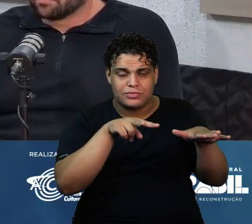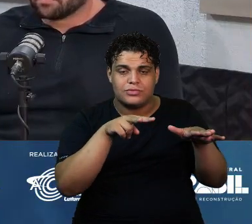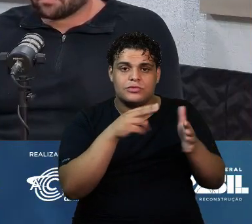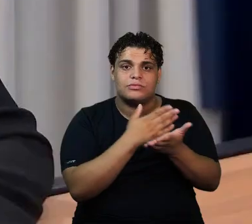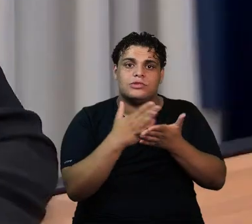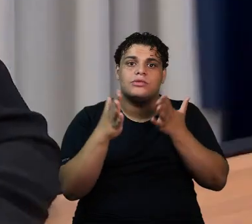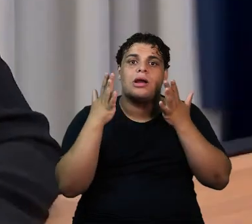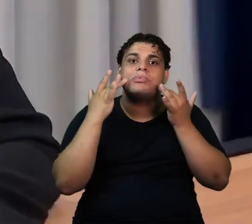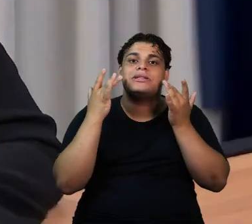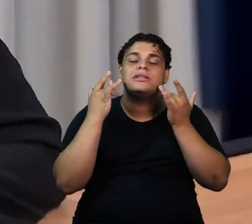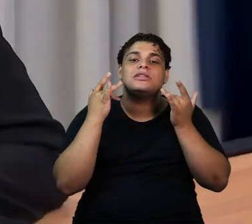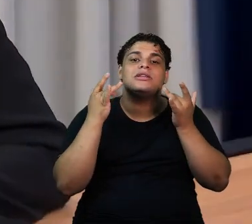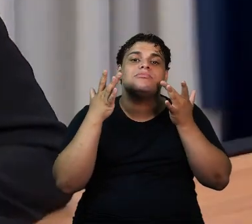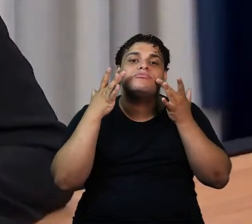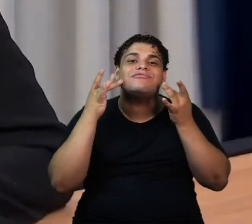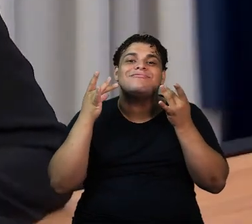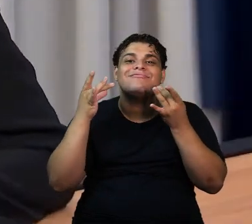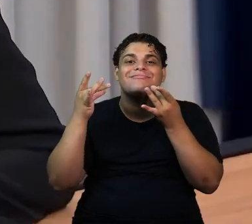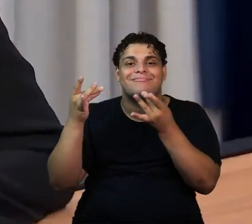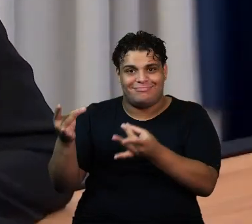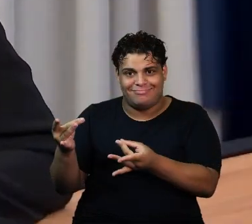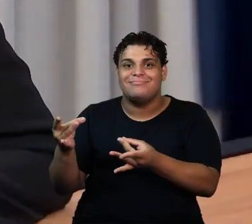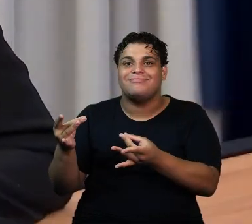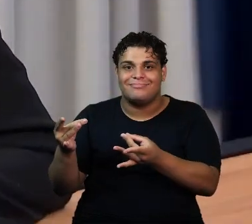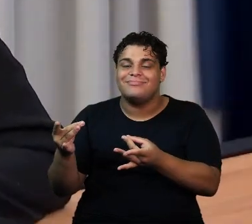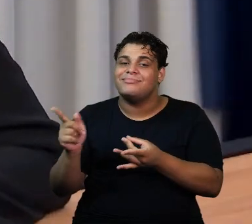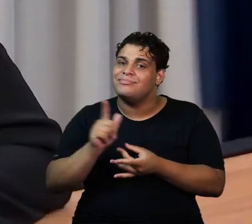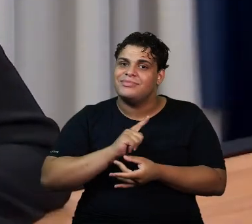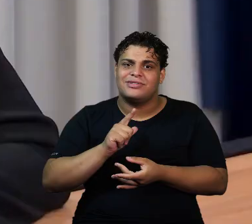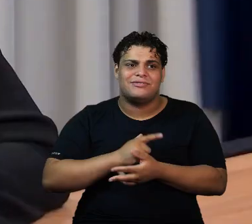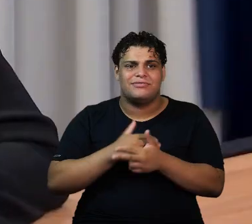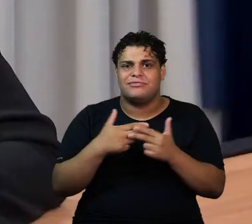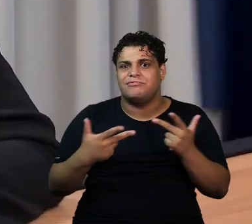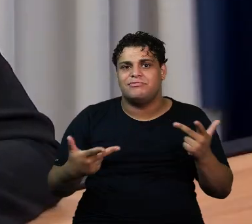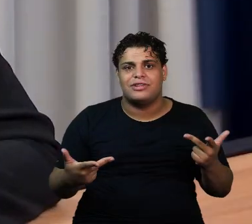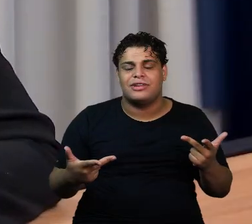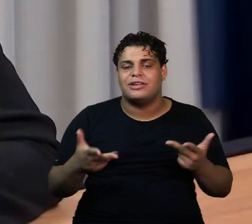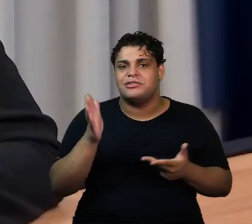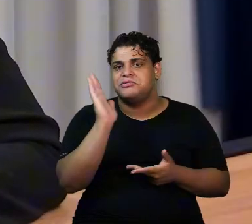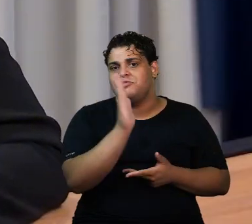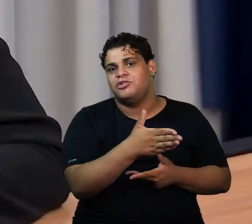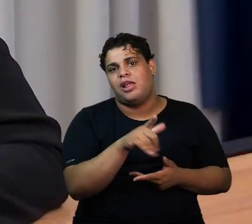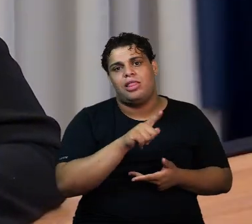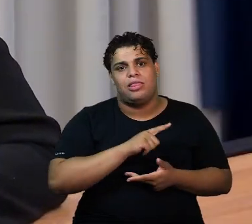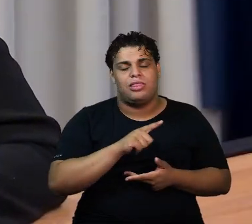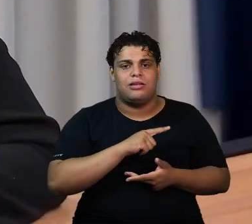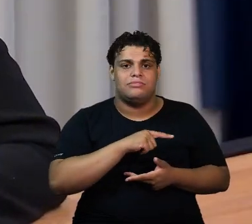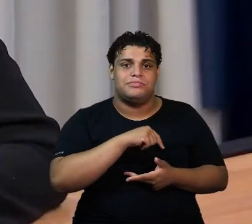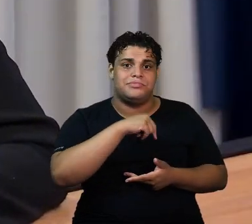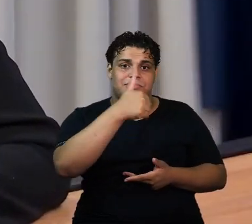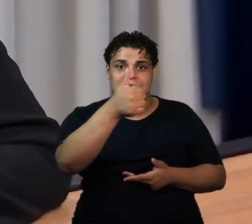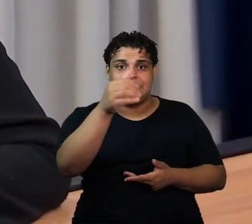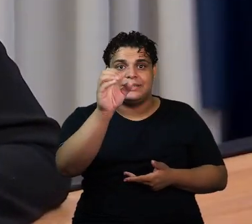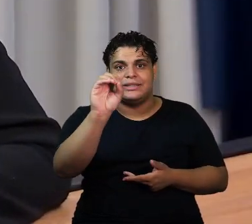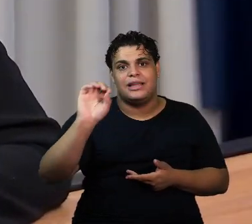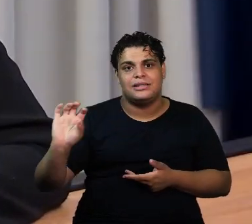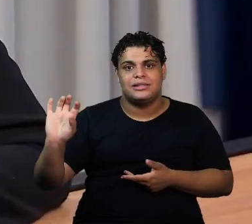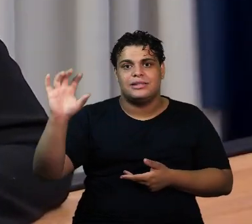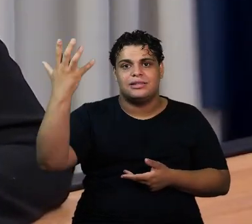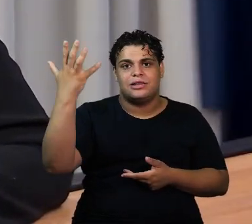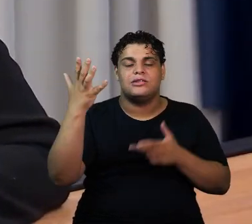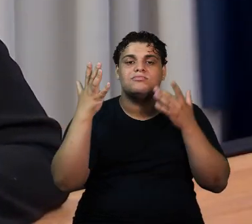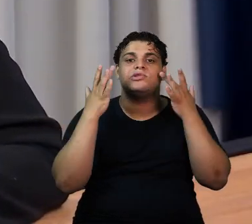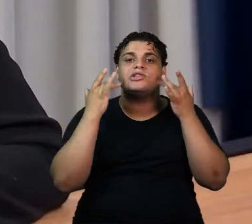do teatro. Então, foram diversas sessões da cidade. Nós já apresentamos 10 sessões